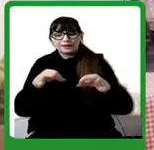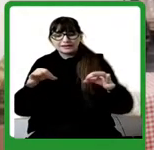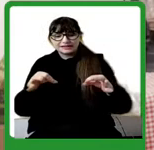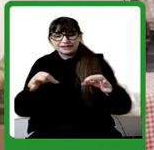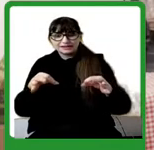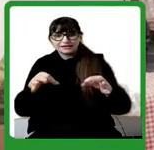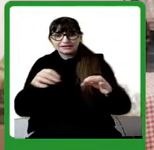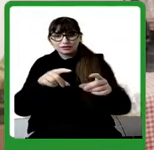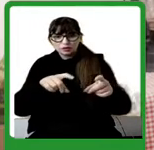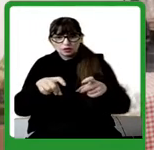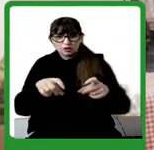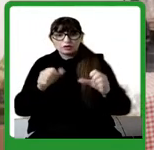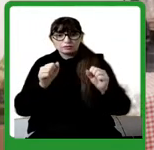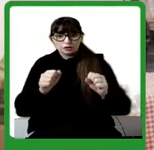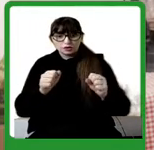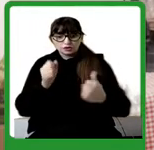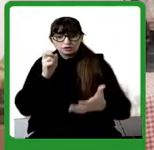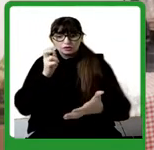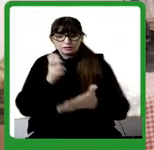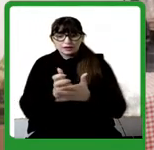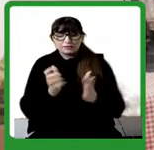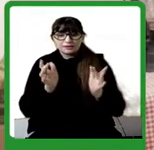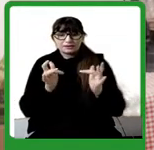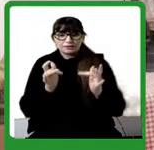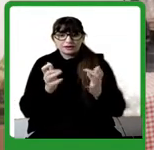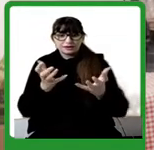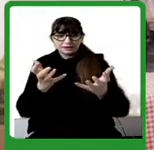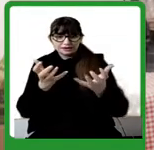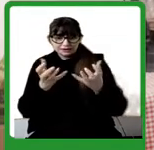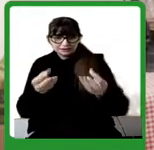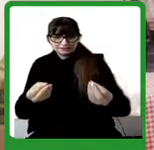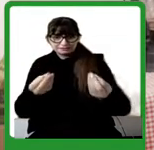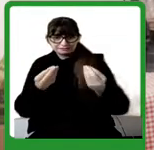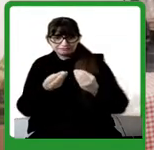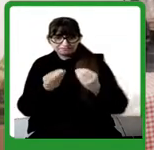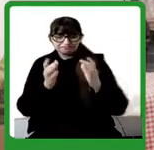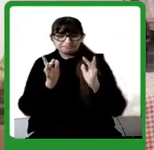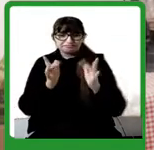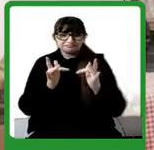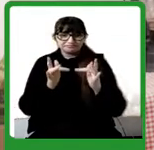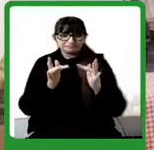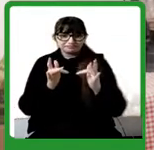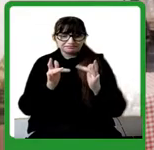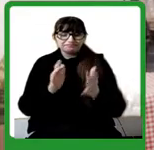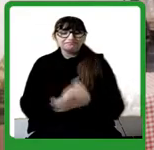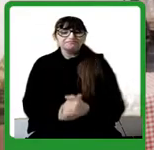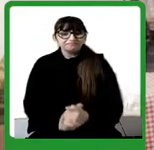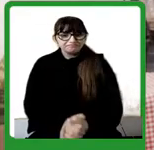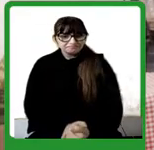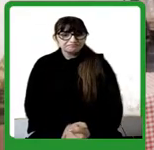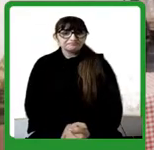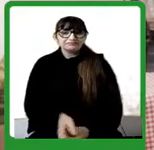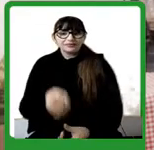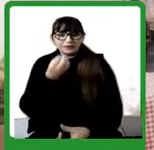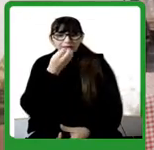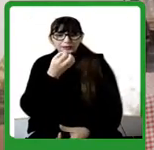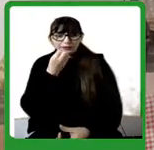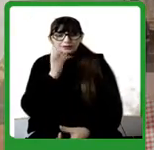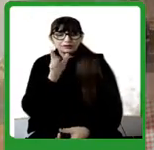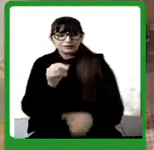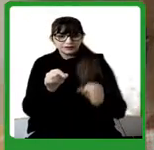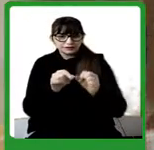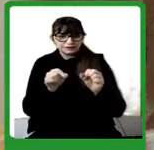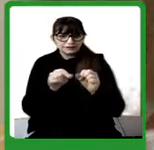o presente que o Colono quer ganhar no dia dos namorados? Essa aí é boa. Aí vem pergunta. Esse dia eu até coloquei lá no meu Instagram